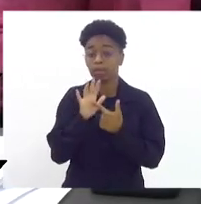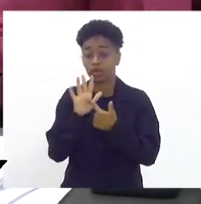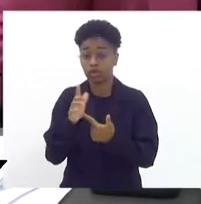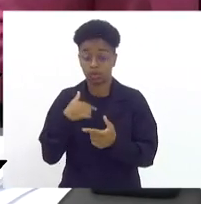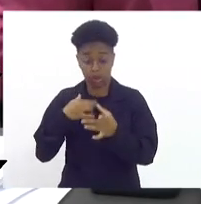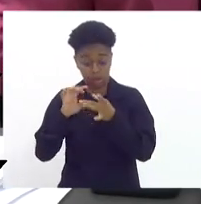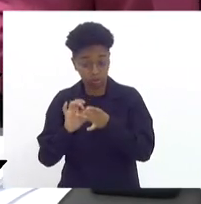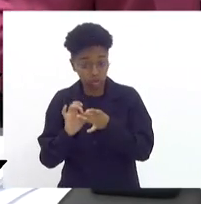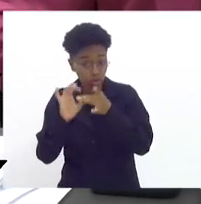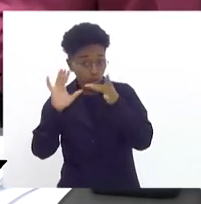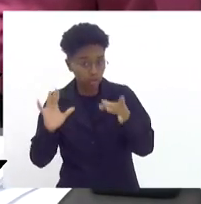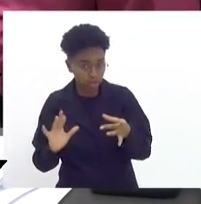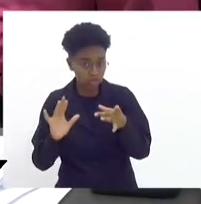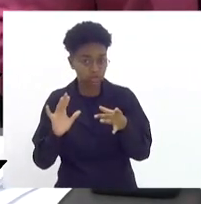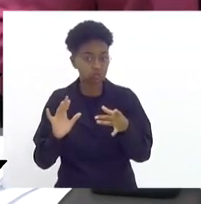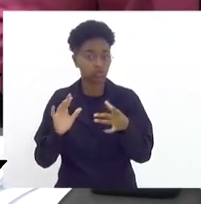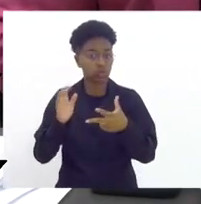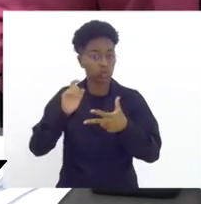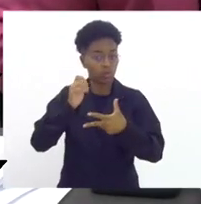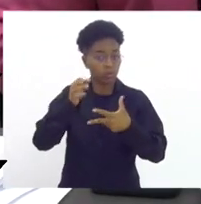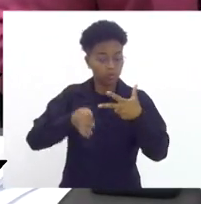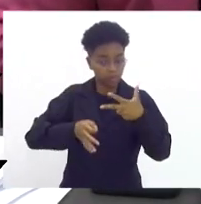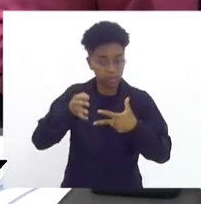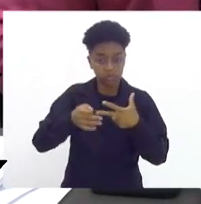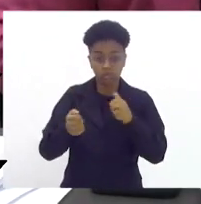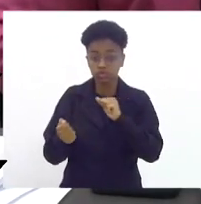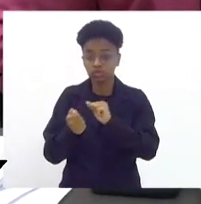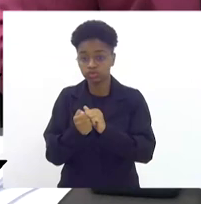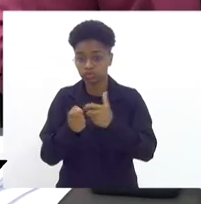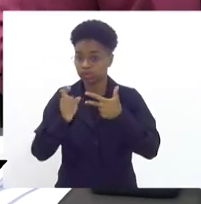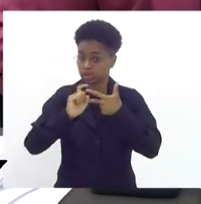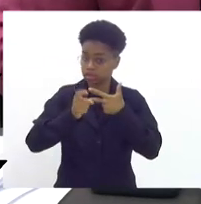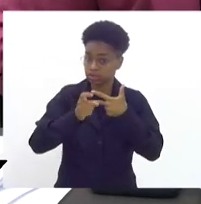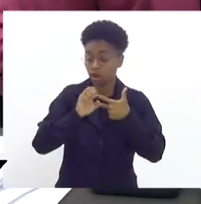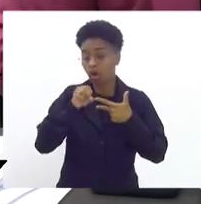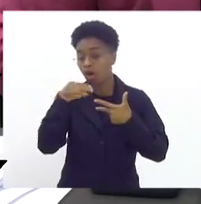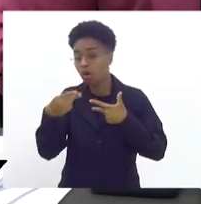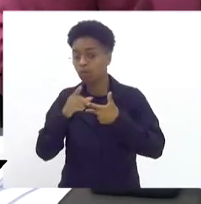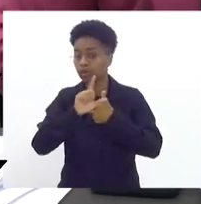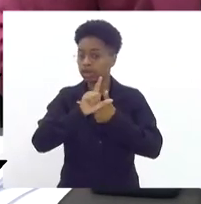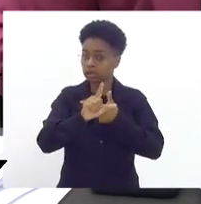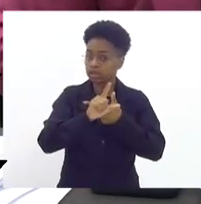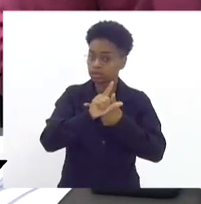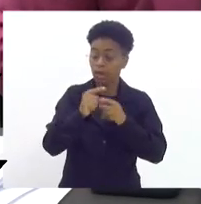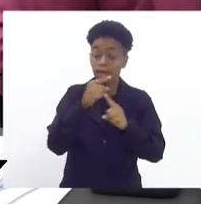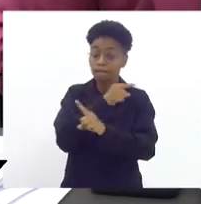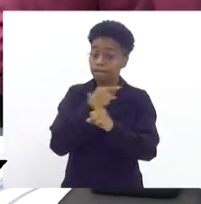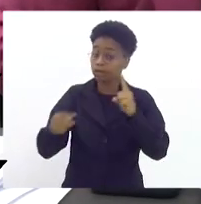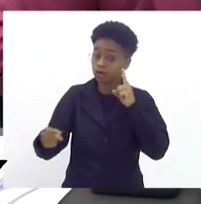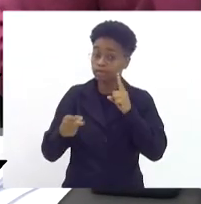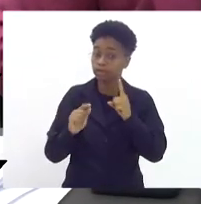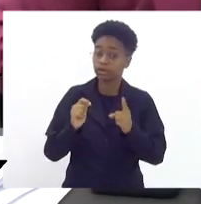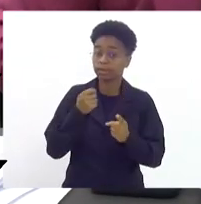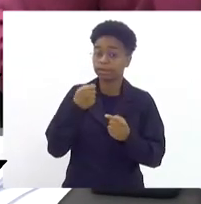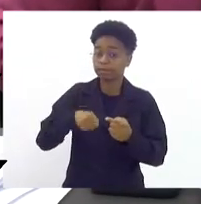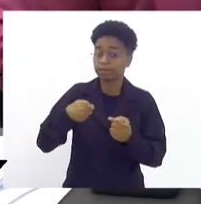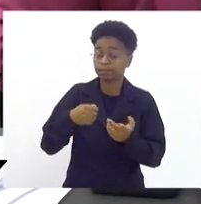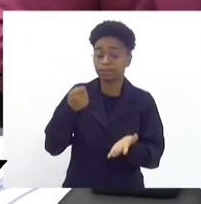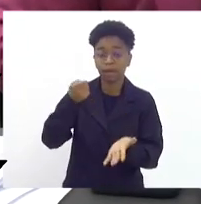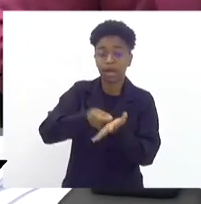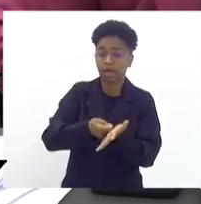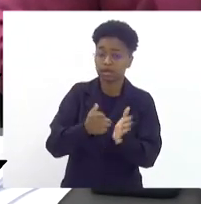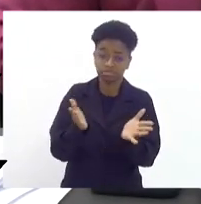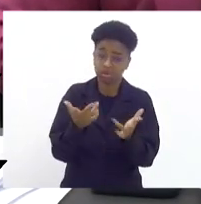Judiciário, conjuntamente com o Poder Executivo ou Legislativo, a proibir a cobrança. Salvaria da